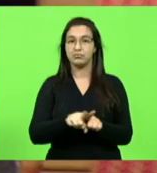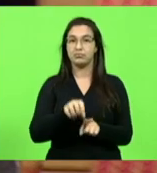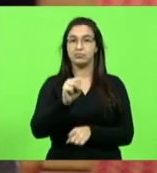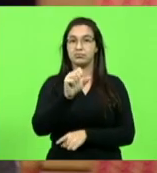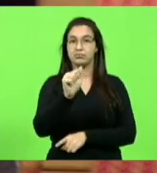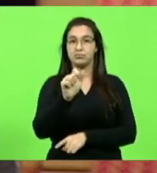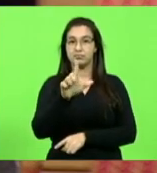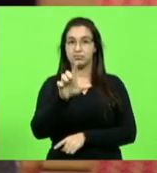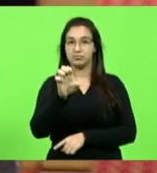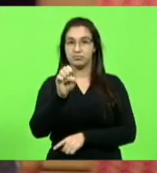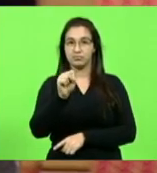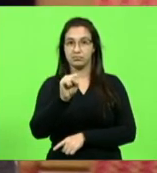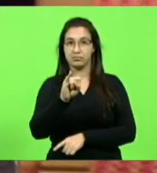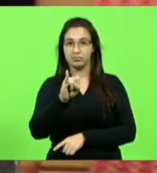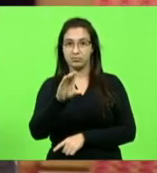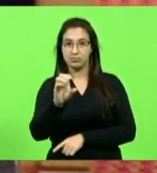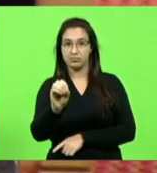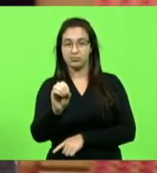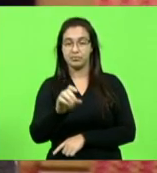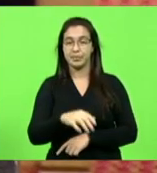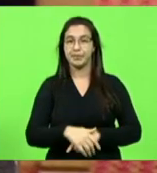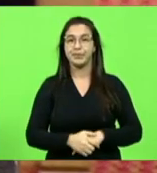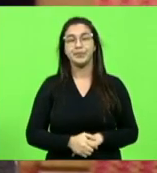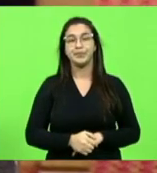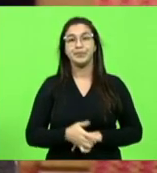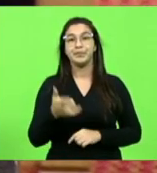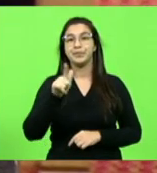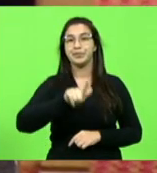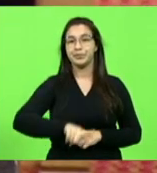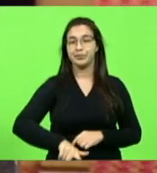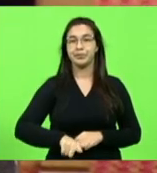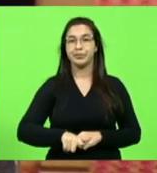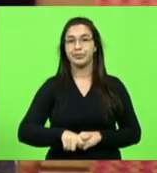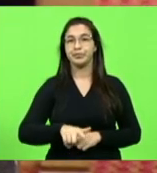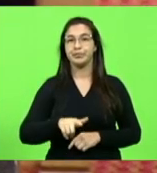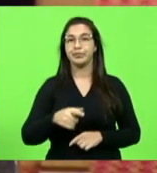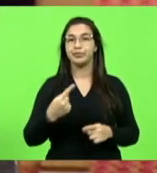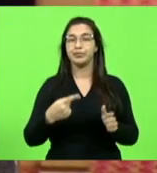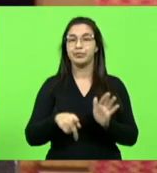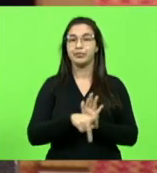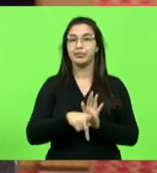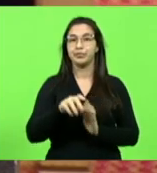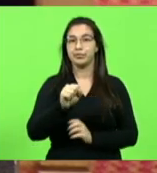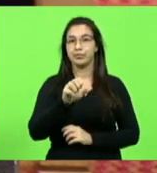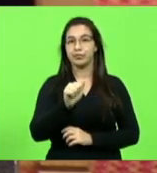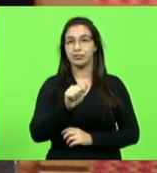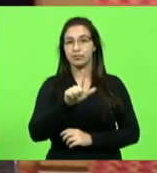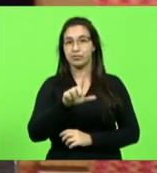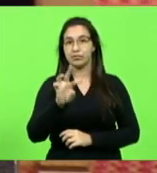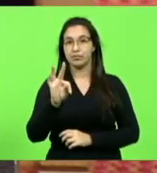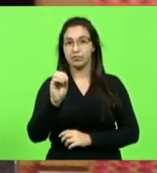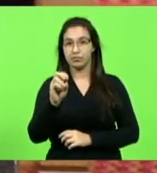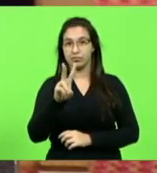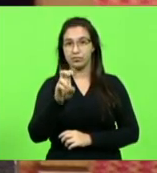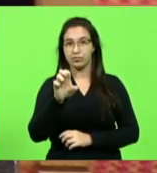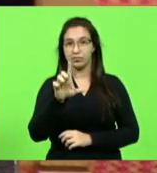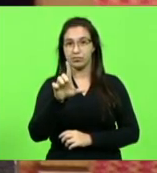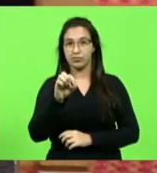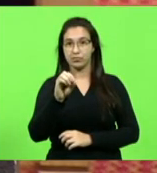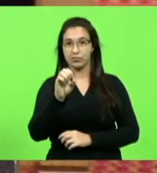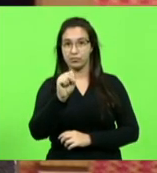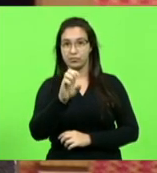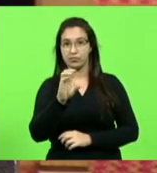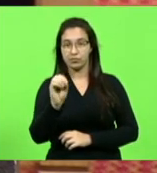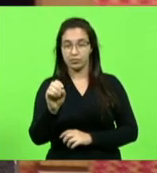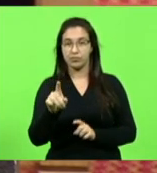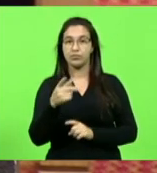que é o contador. E também de Salto Veloso, o prefeito Nereu Burga, o Paulo